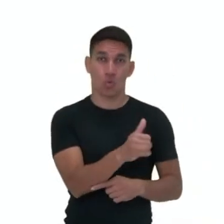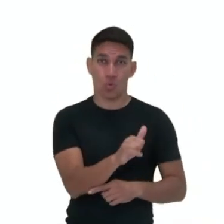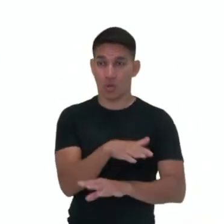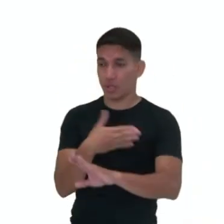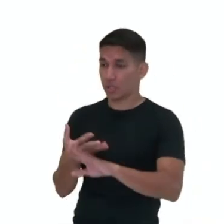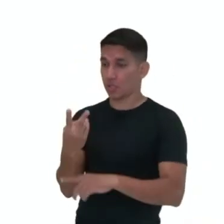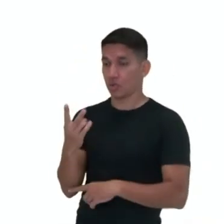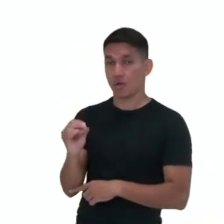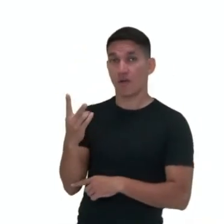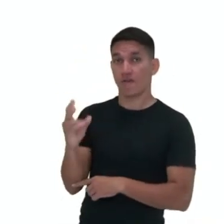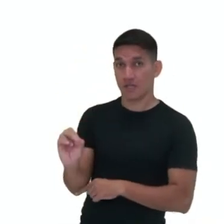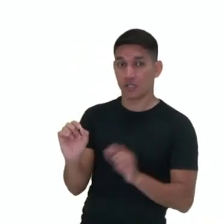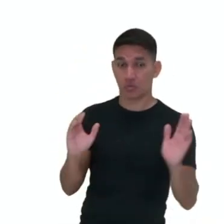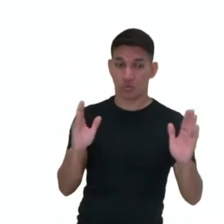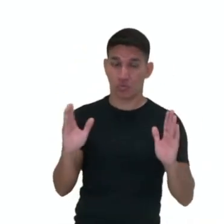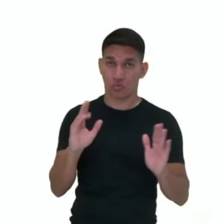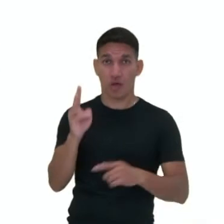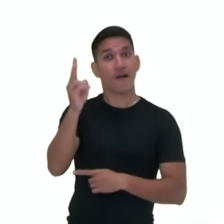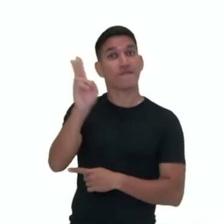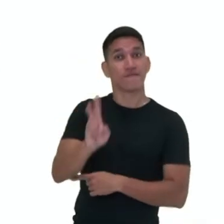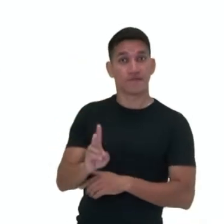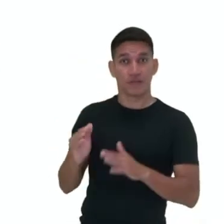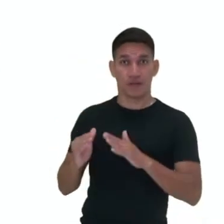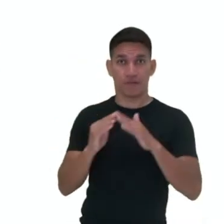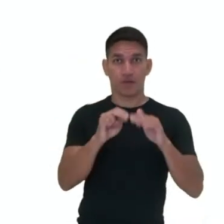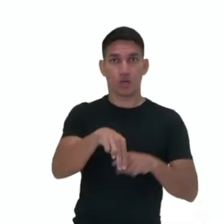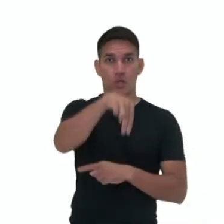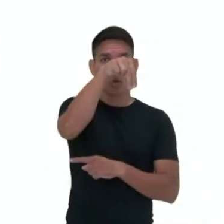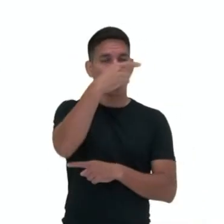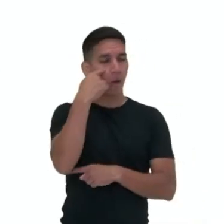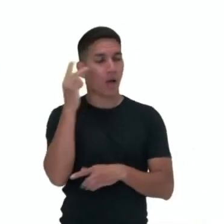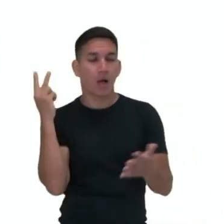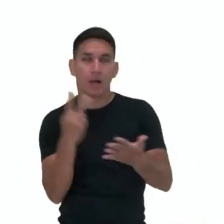os venezuelanos, nossos vizinhos do norte,